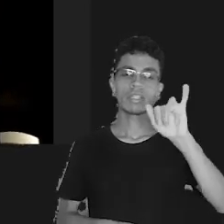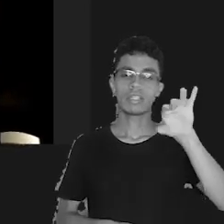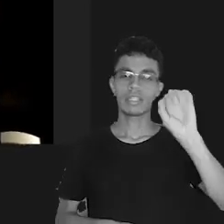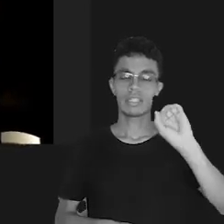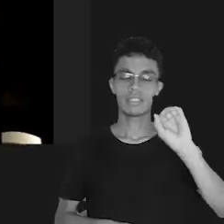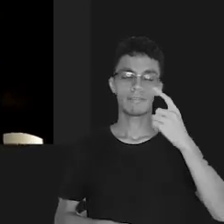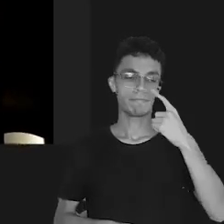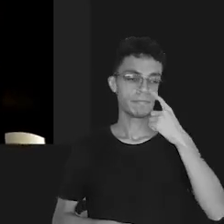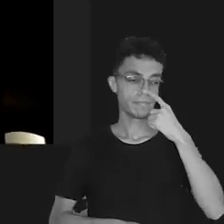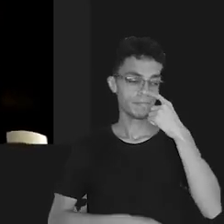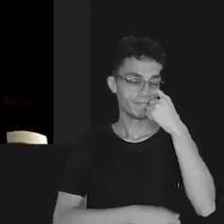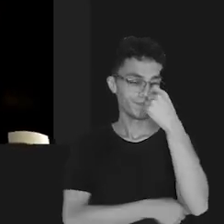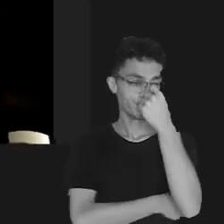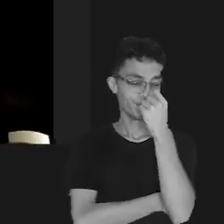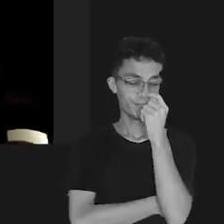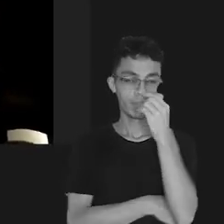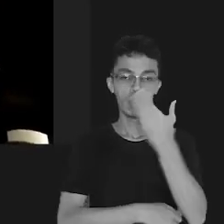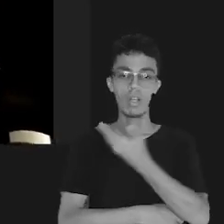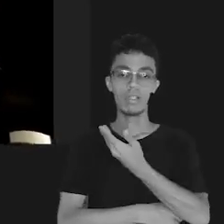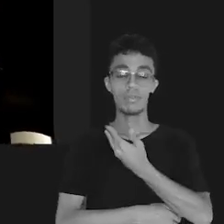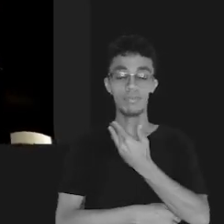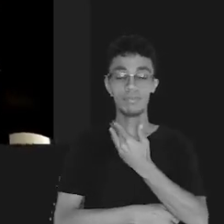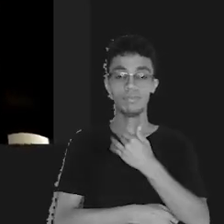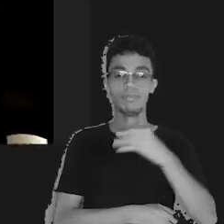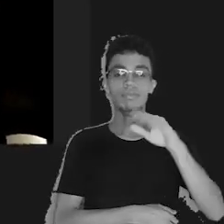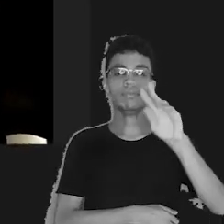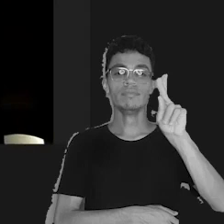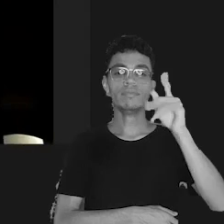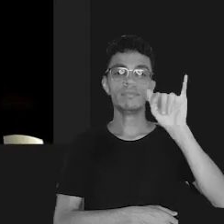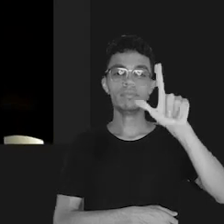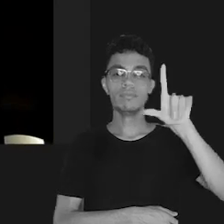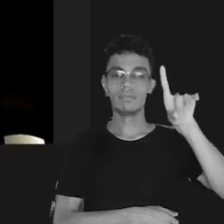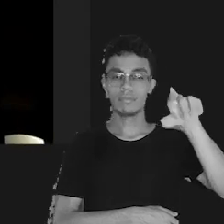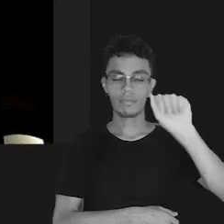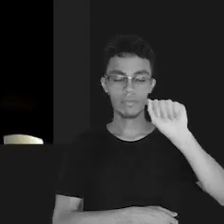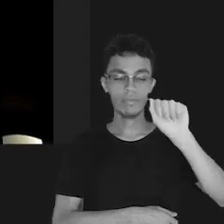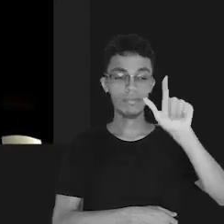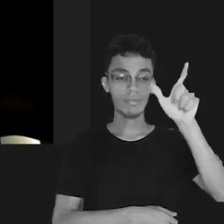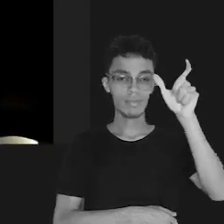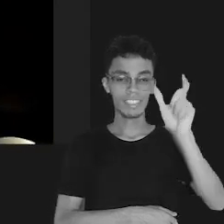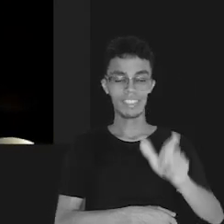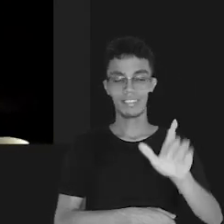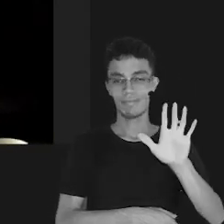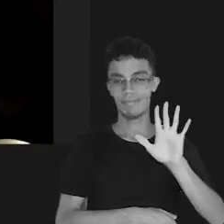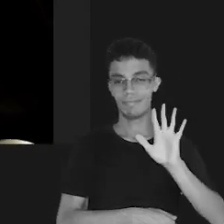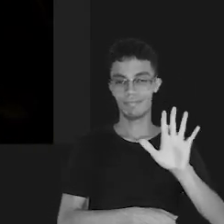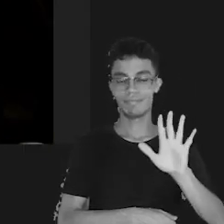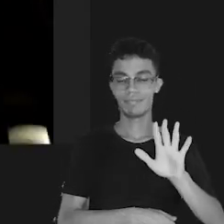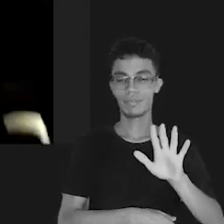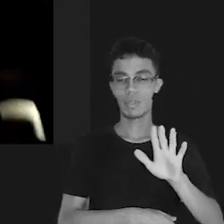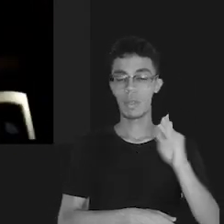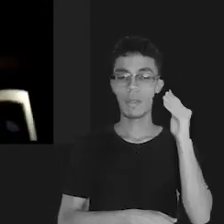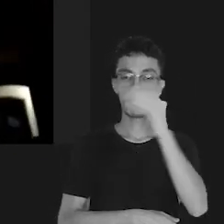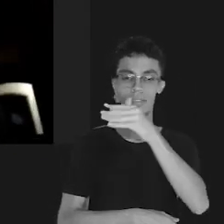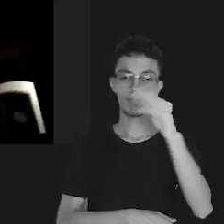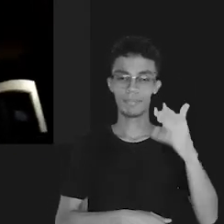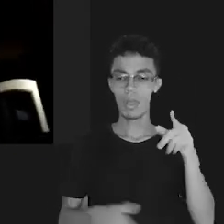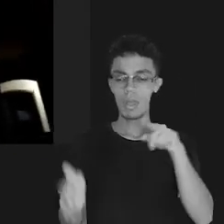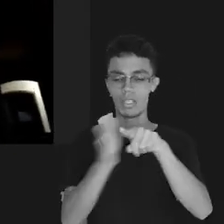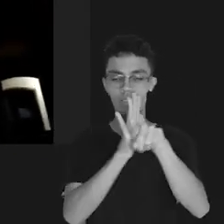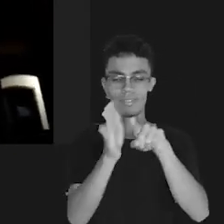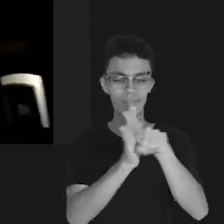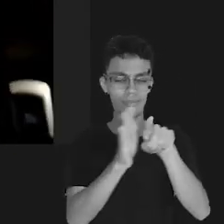grande admirador e amigo da Hilda. Então, a Hilda, de certa forma, sempre esteve tangencialmente em muita coisa que eu